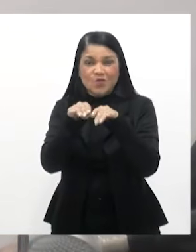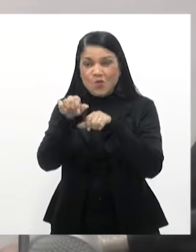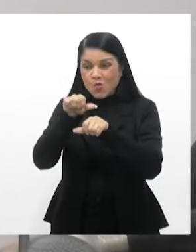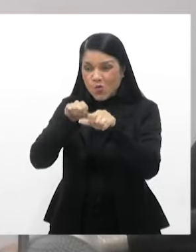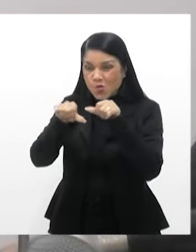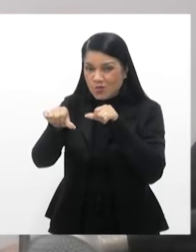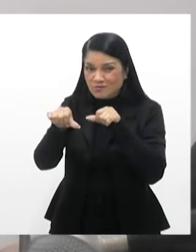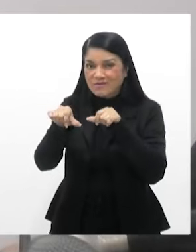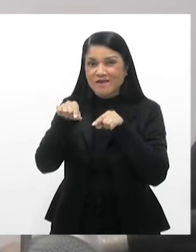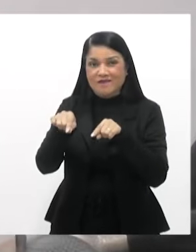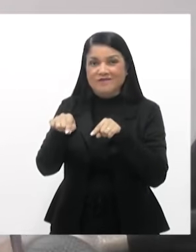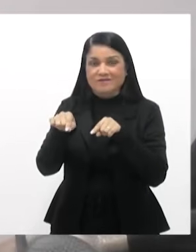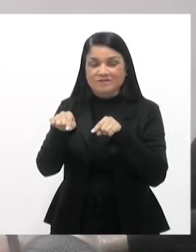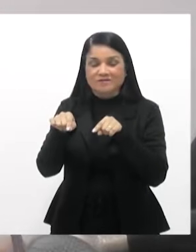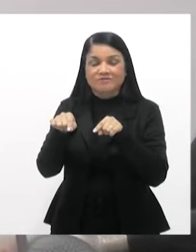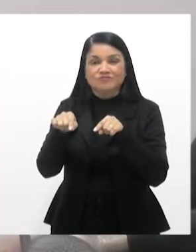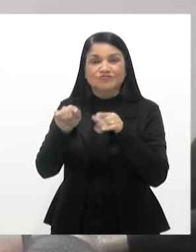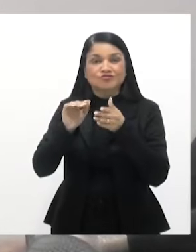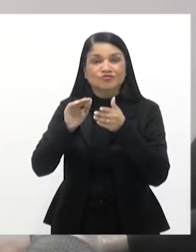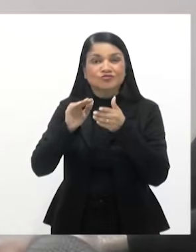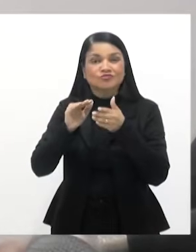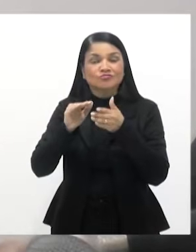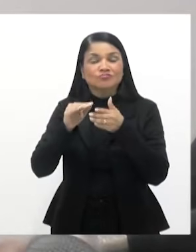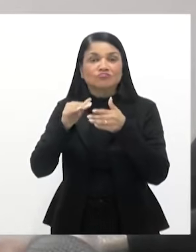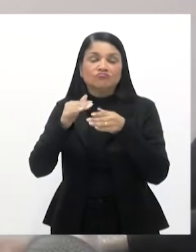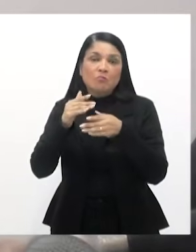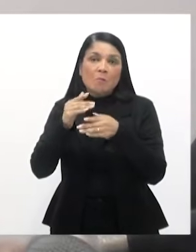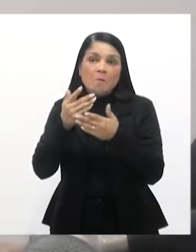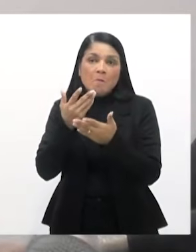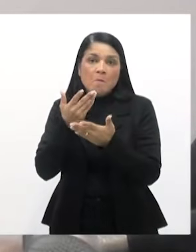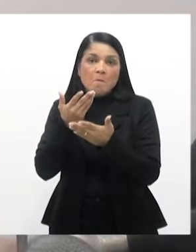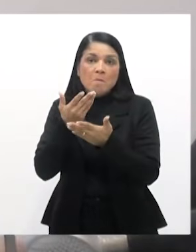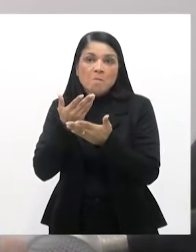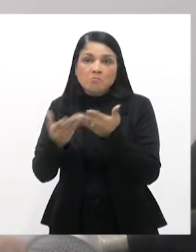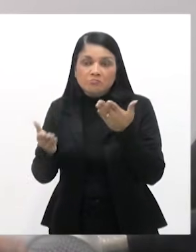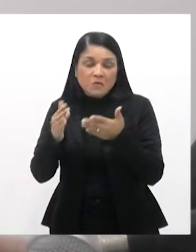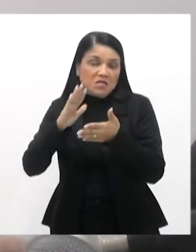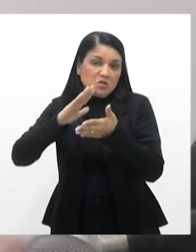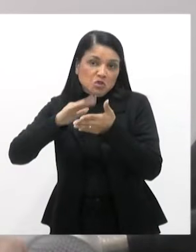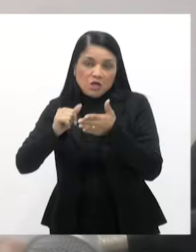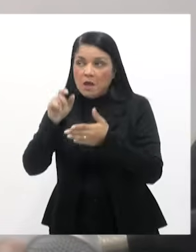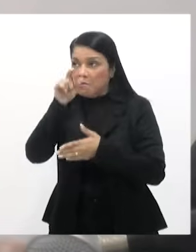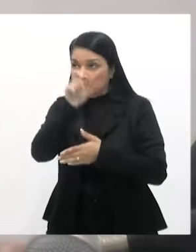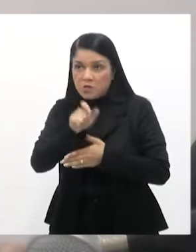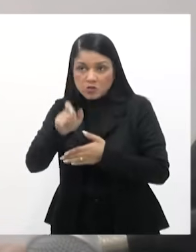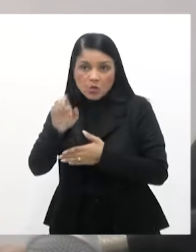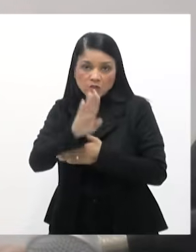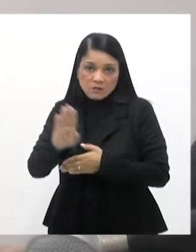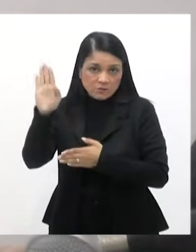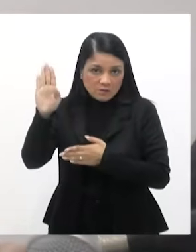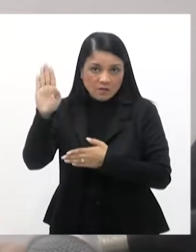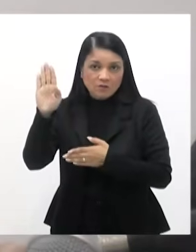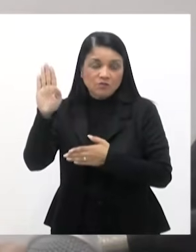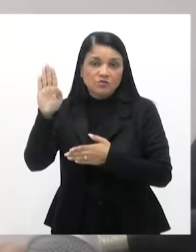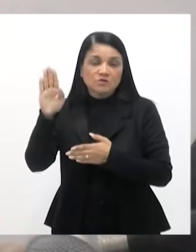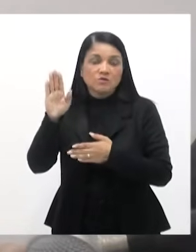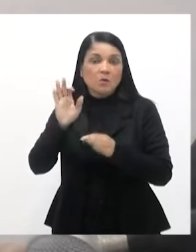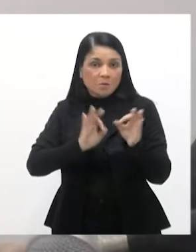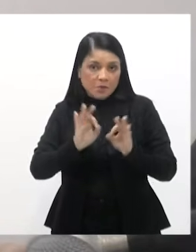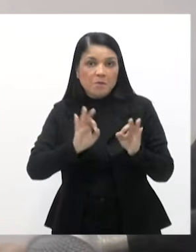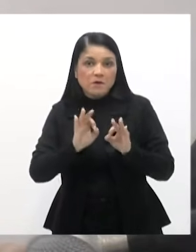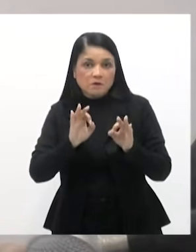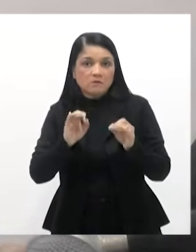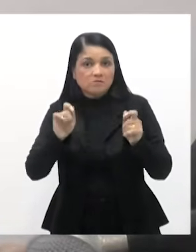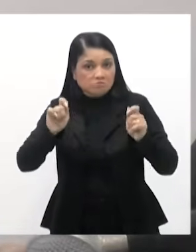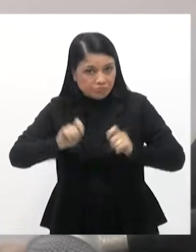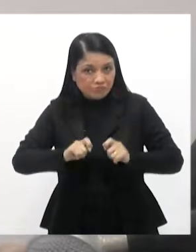pode, de verdade, tirar do pleito pessoas que estão e podem ser preparadas de ambos os lados, seja